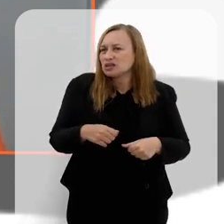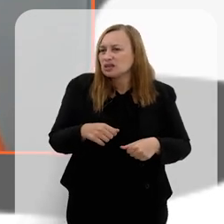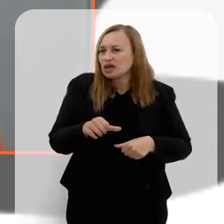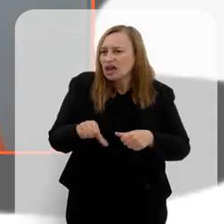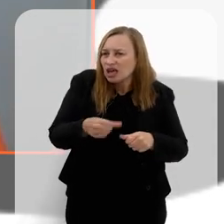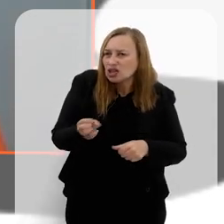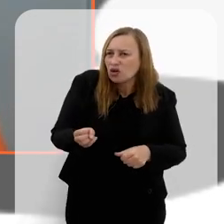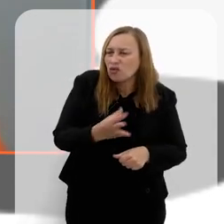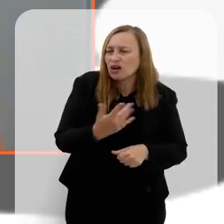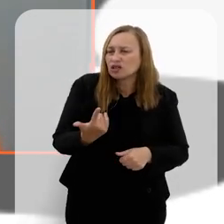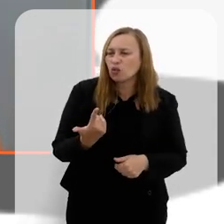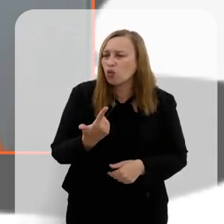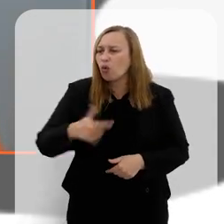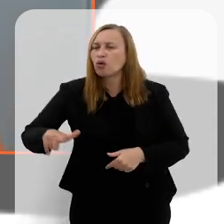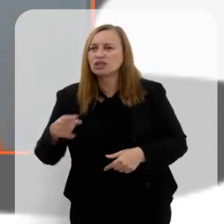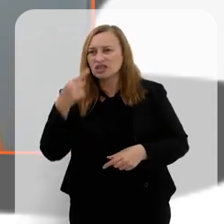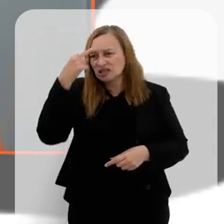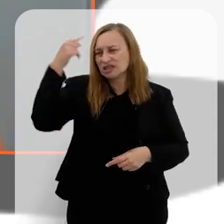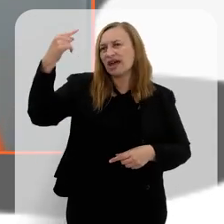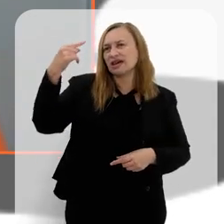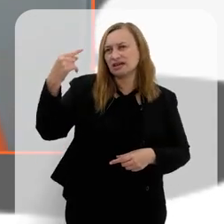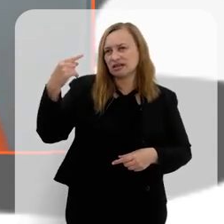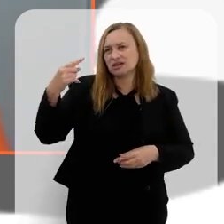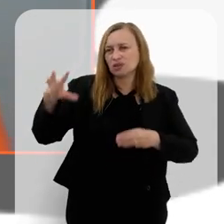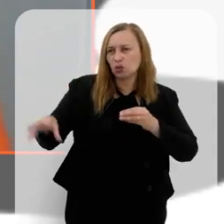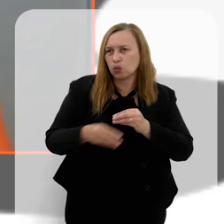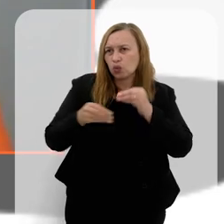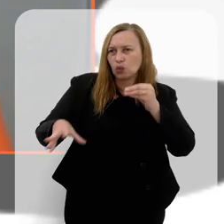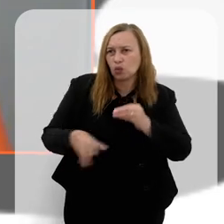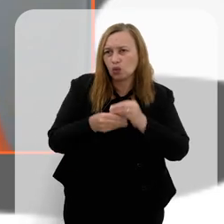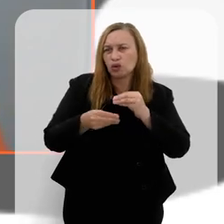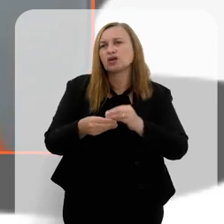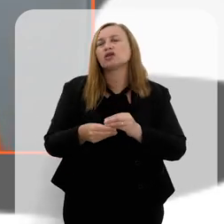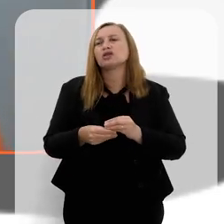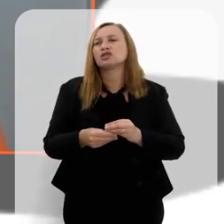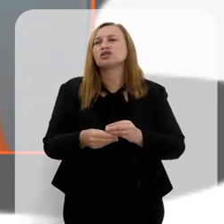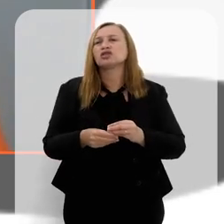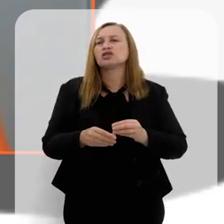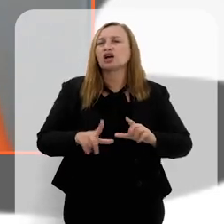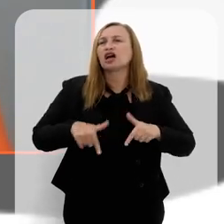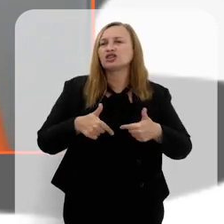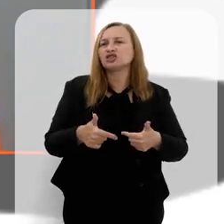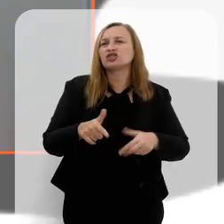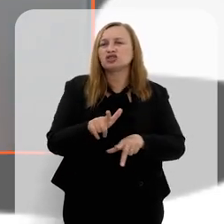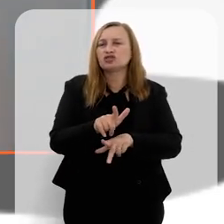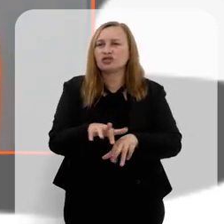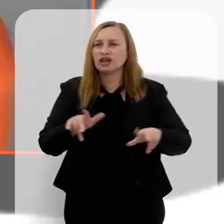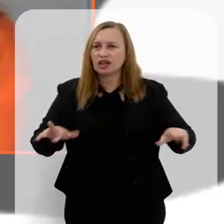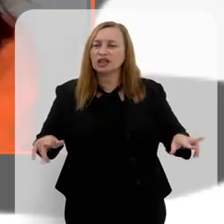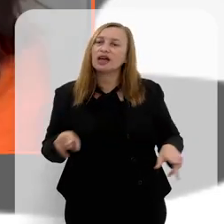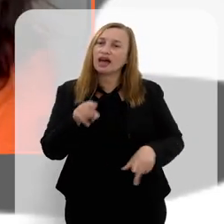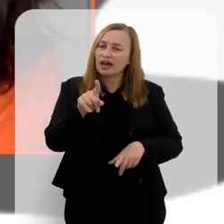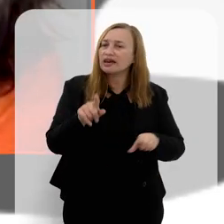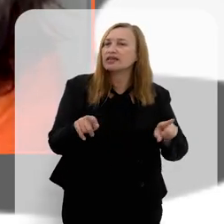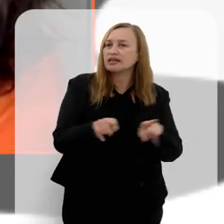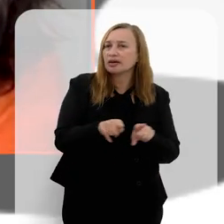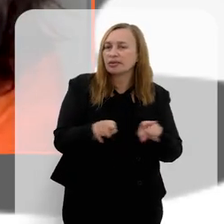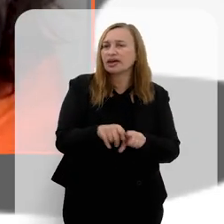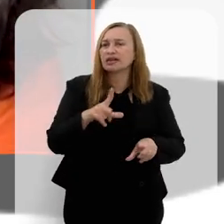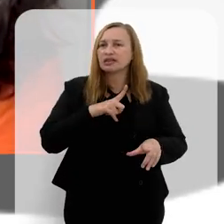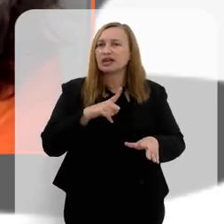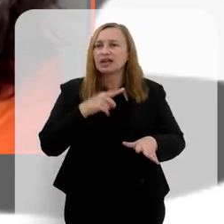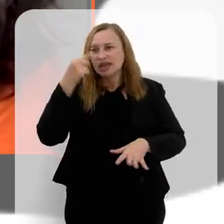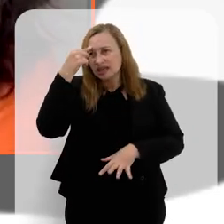ser relançado com outras ideias, trazer coisas novas, né? Diferentes. Então aqui tem,